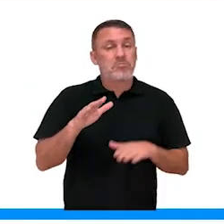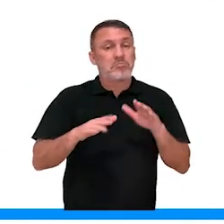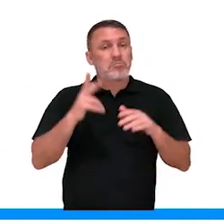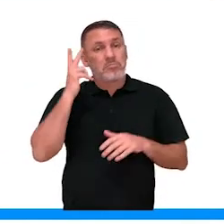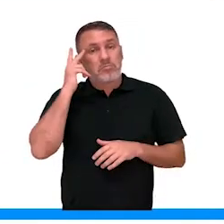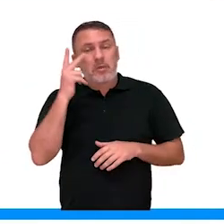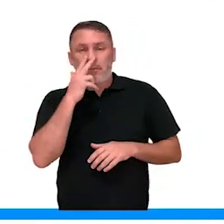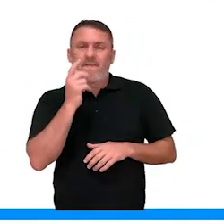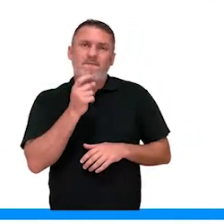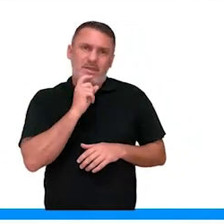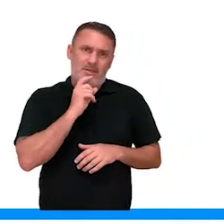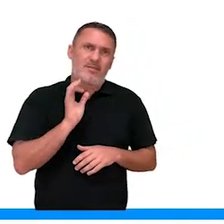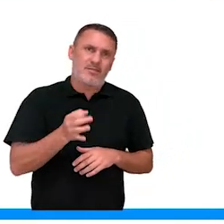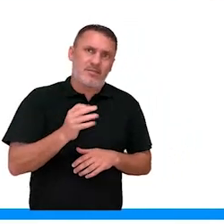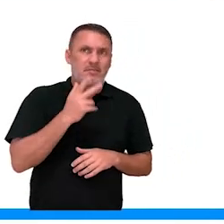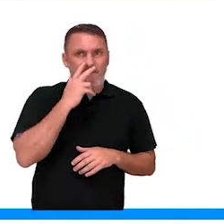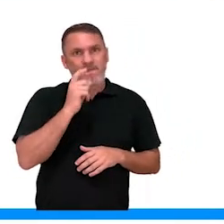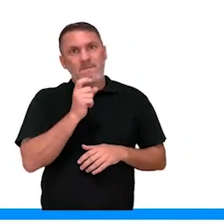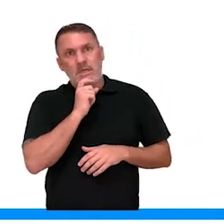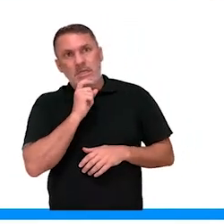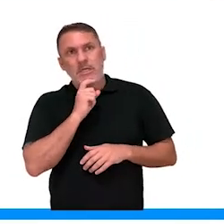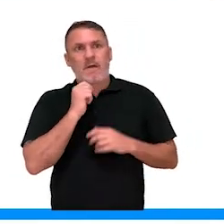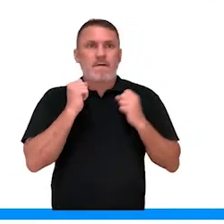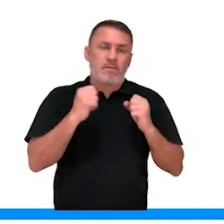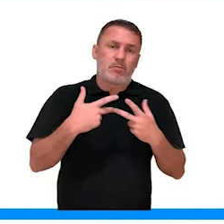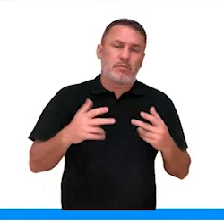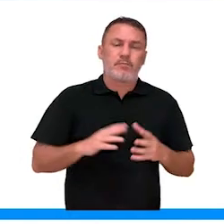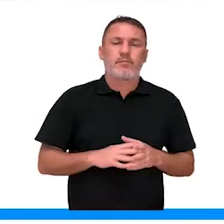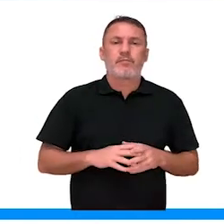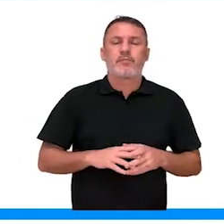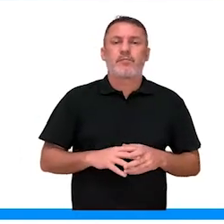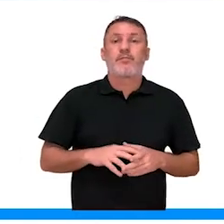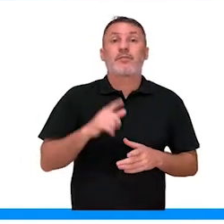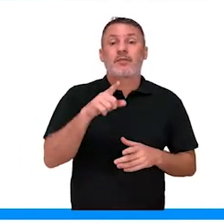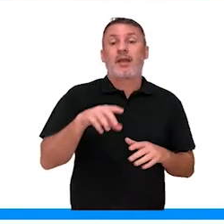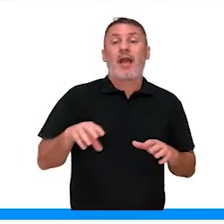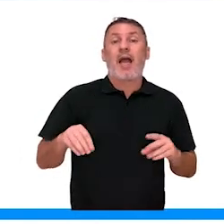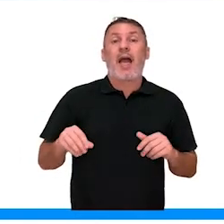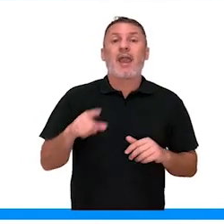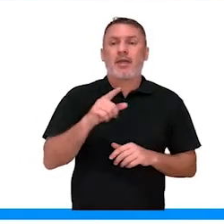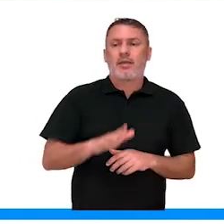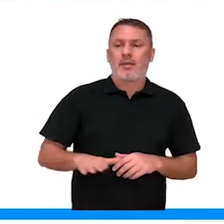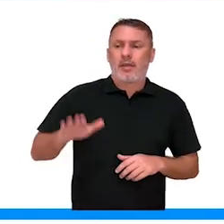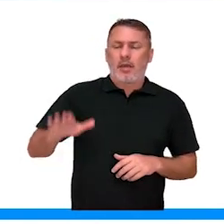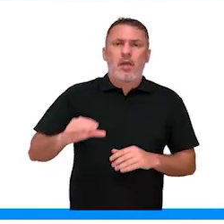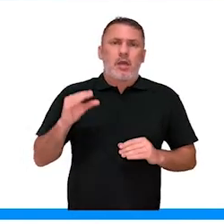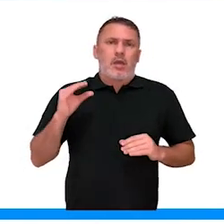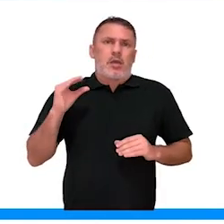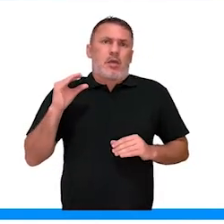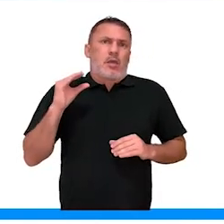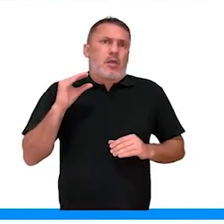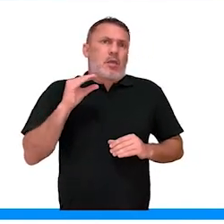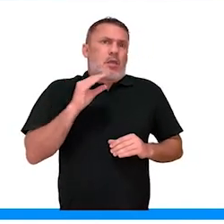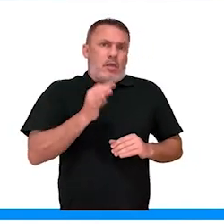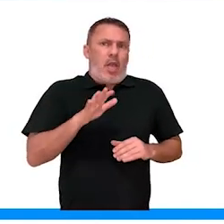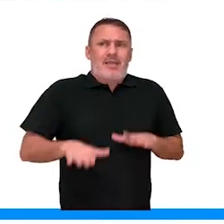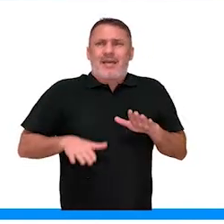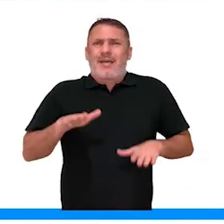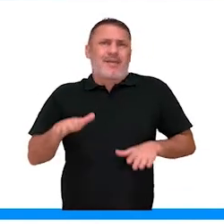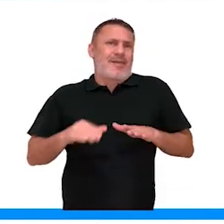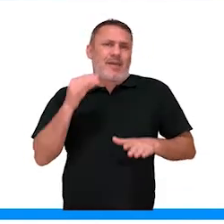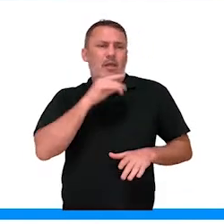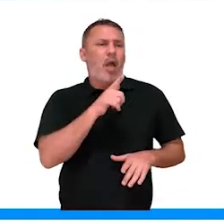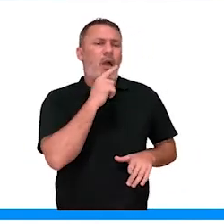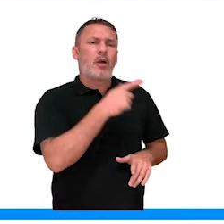continua com um aspecto de fria, né? De estar bem gelada. Quando a gente pisa na areia, é o contrário. A areia ela já